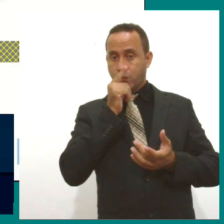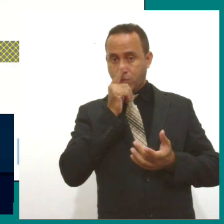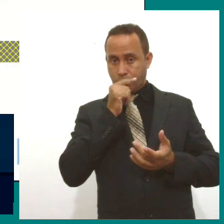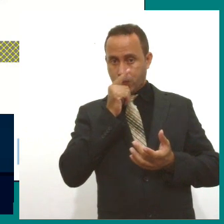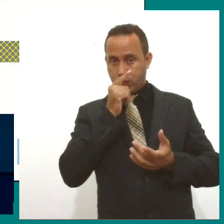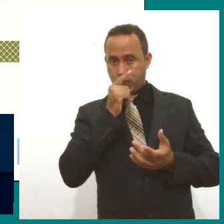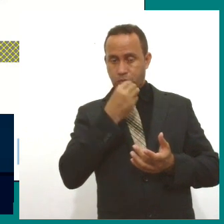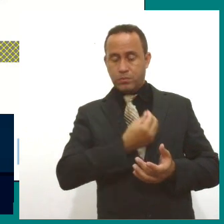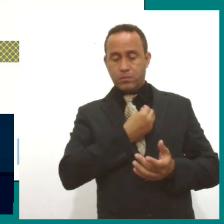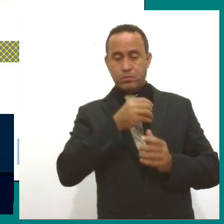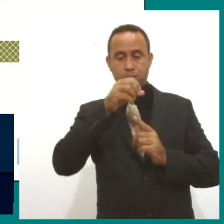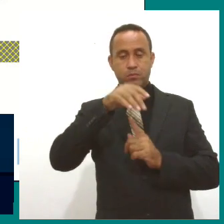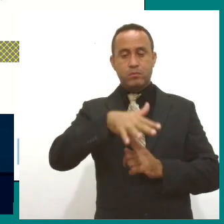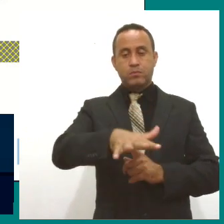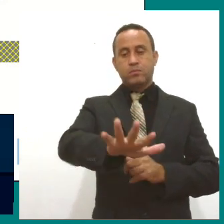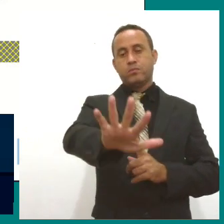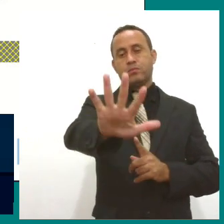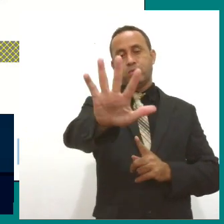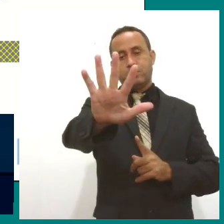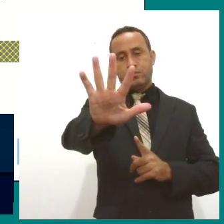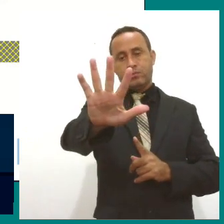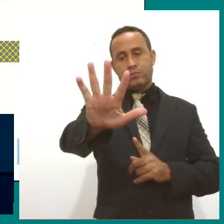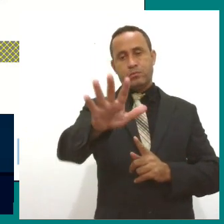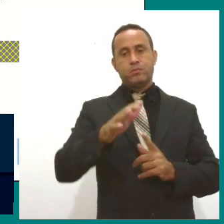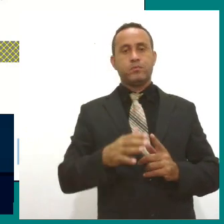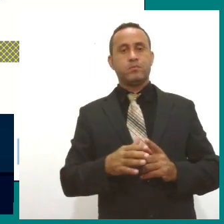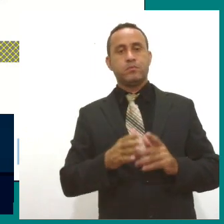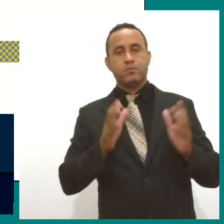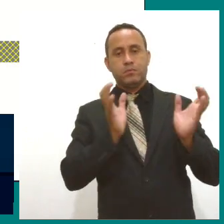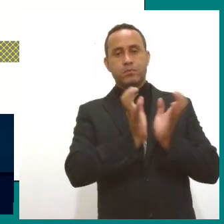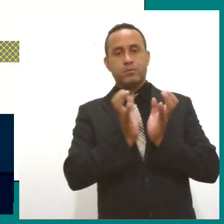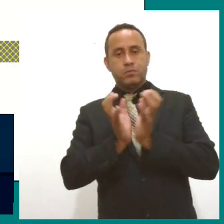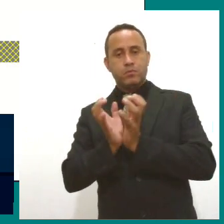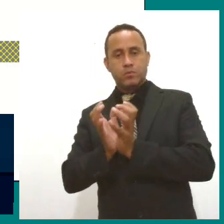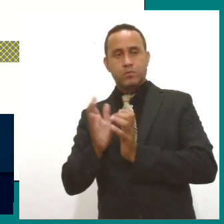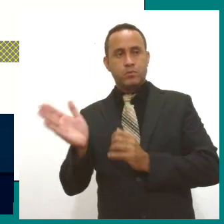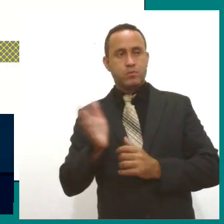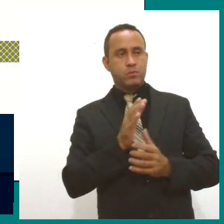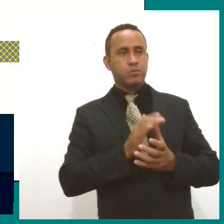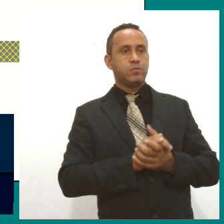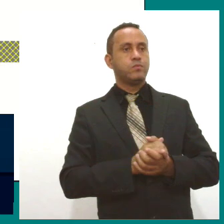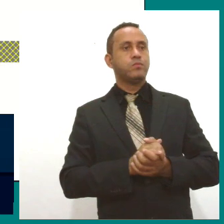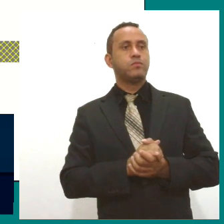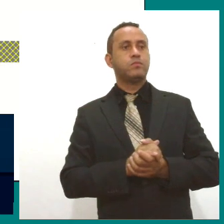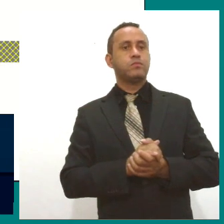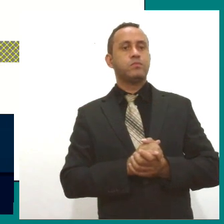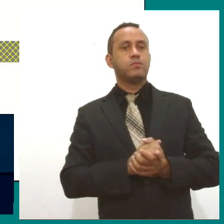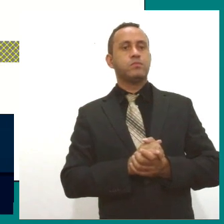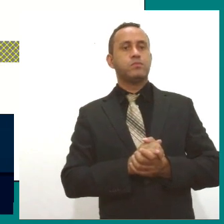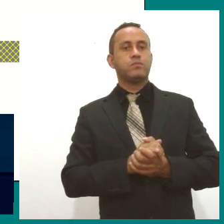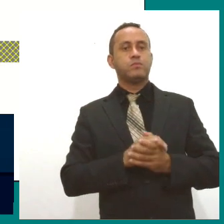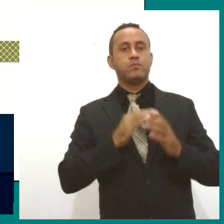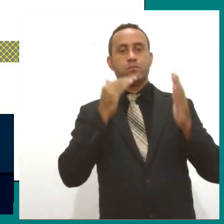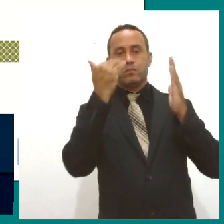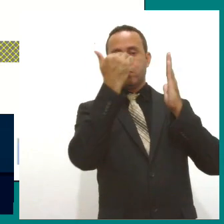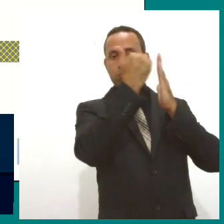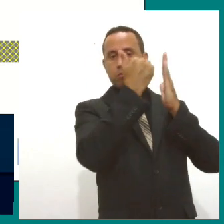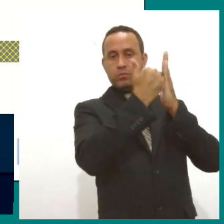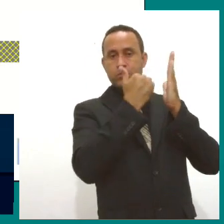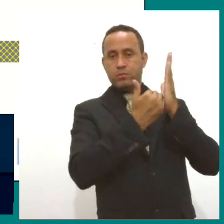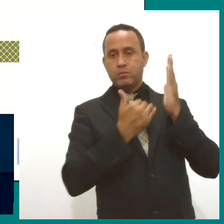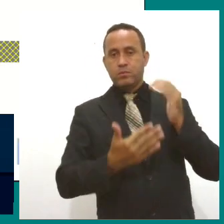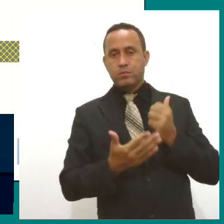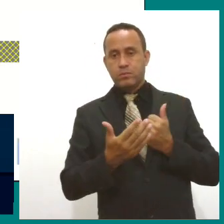participativa e compartilhada, principalmente a partir desses colegiados. Pode passar. Com relação a programas de